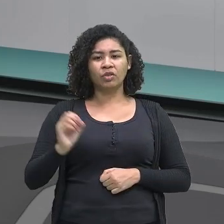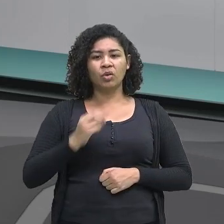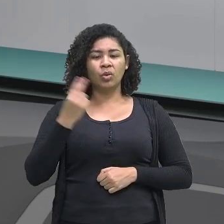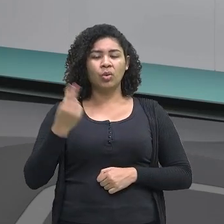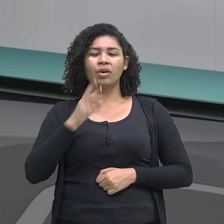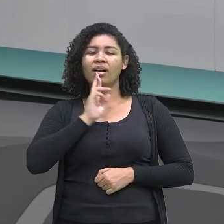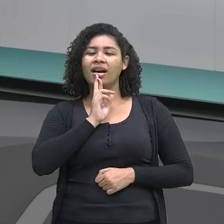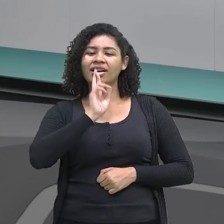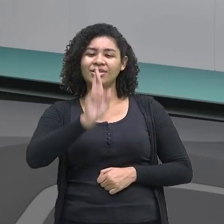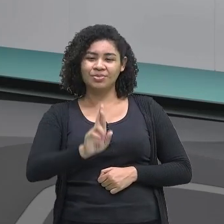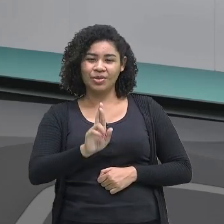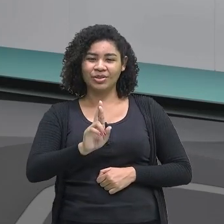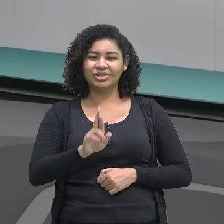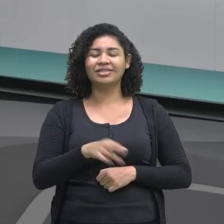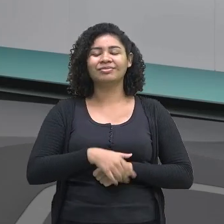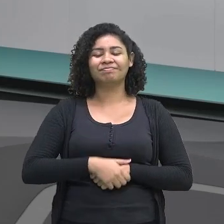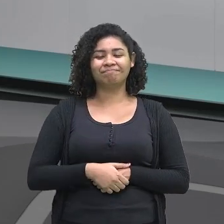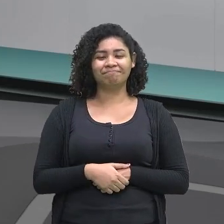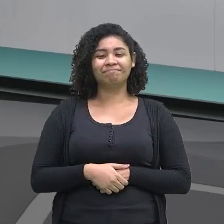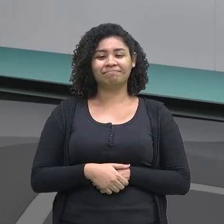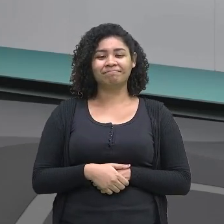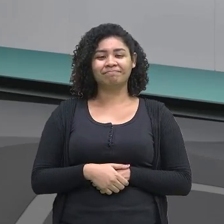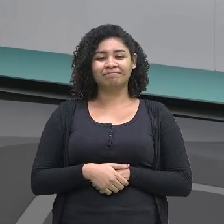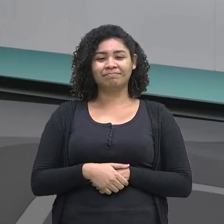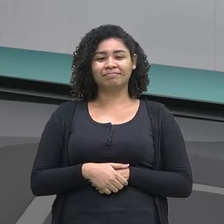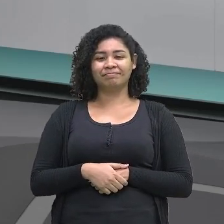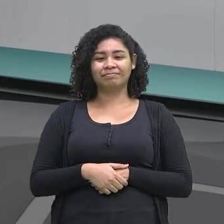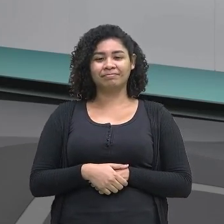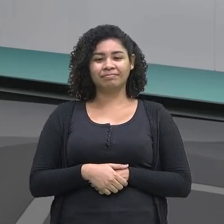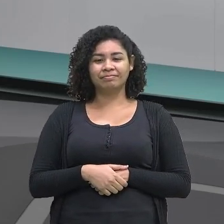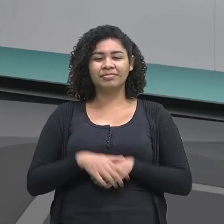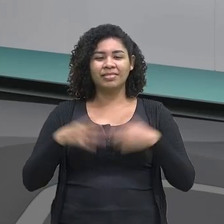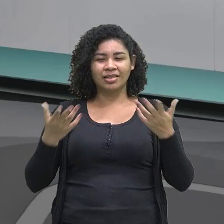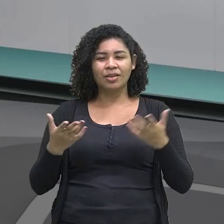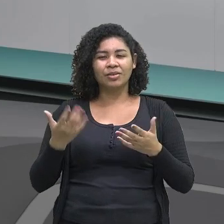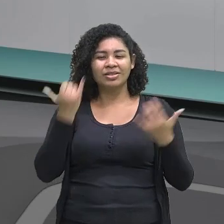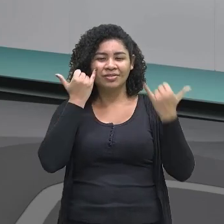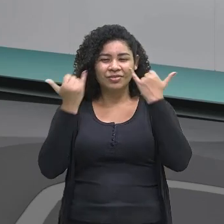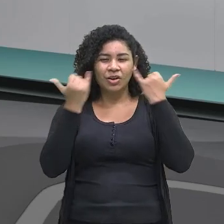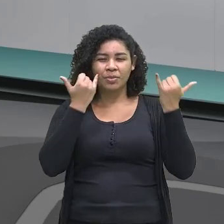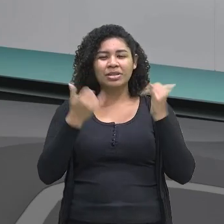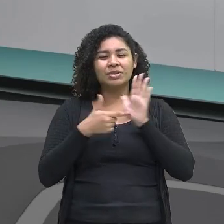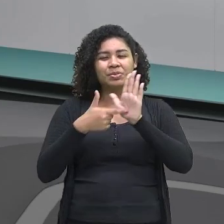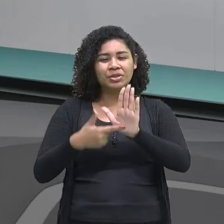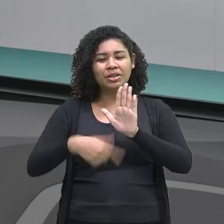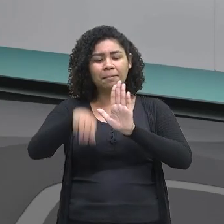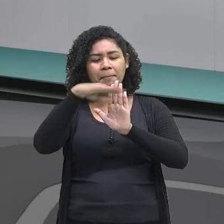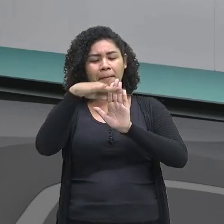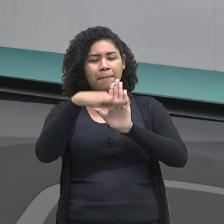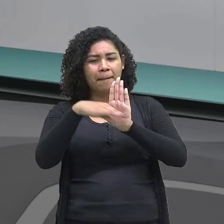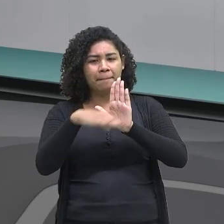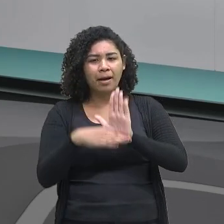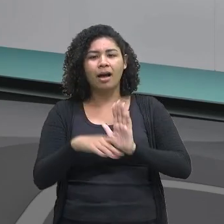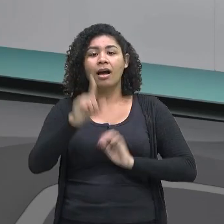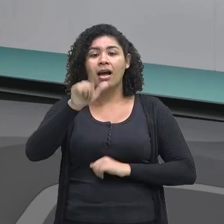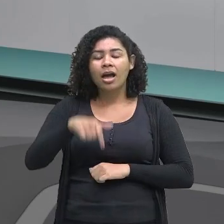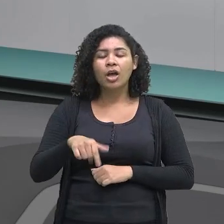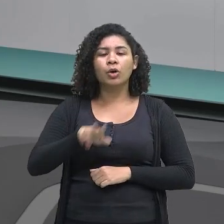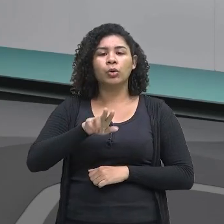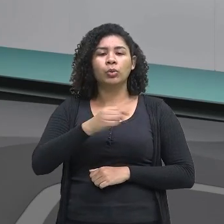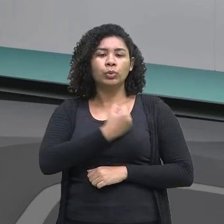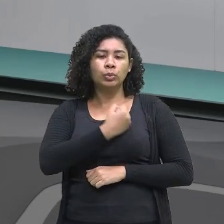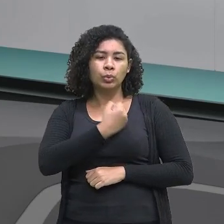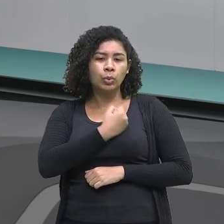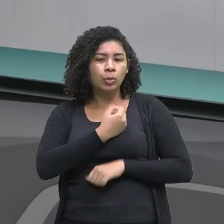uma determinada pergunta. Então, todas essas informações que a gente viu aqui, telefone numa lista, o